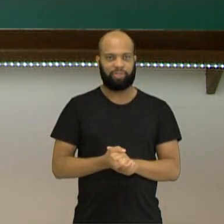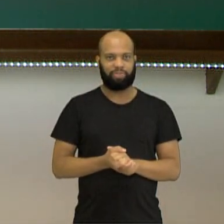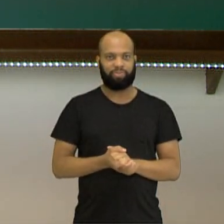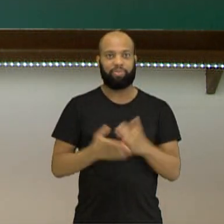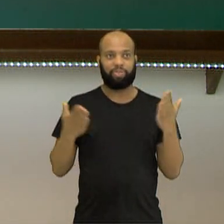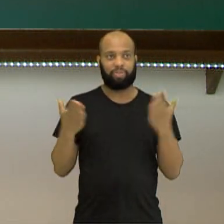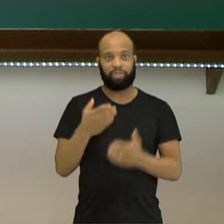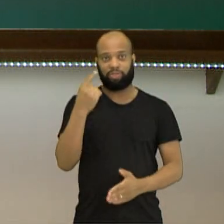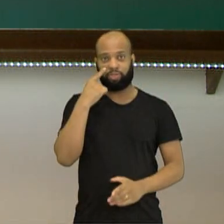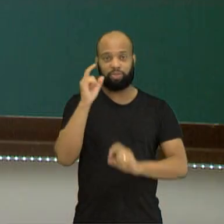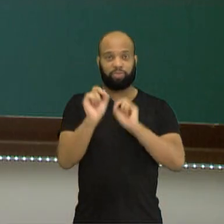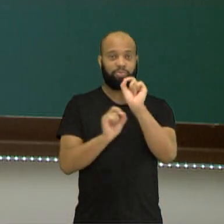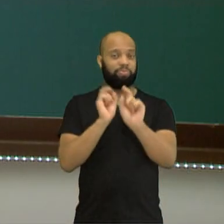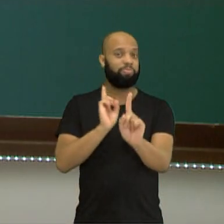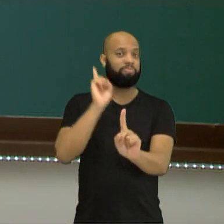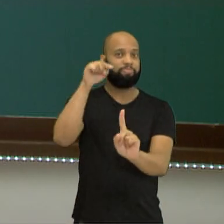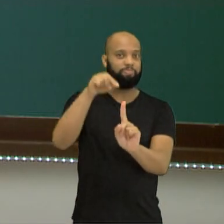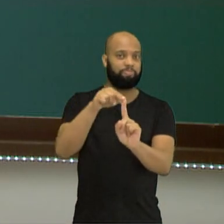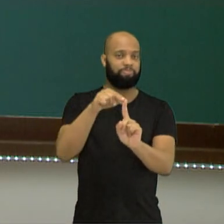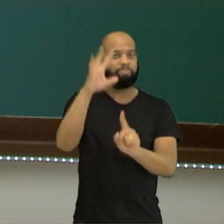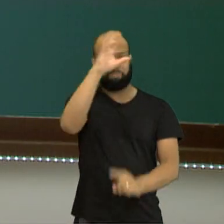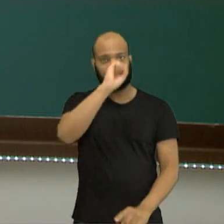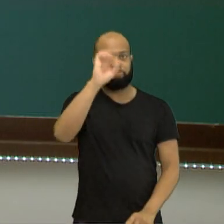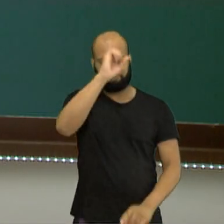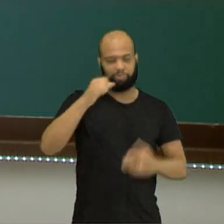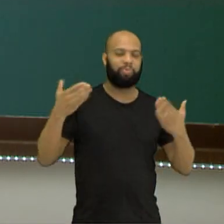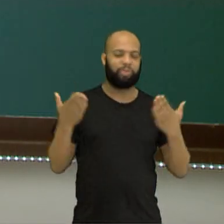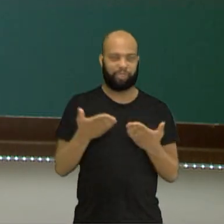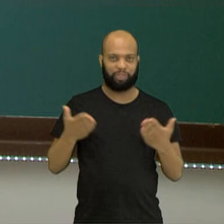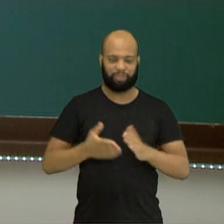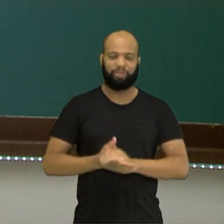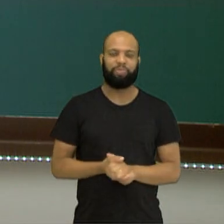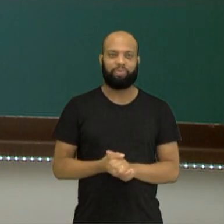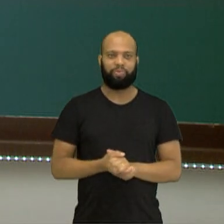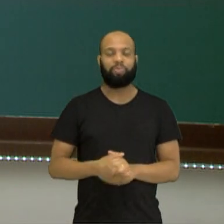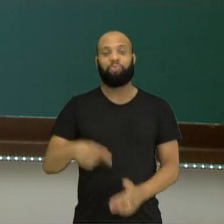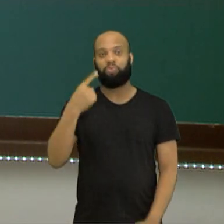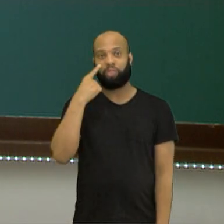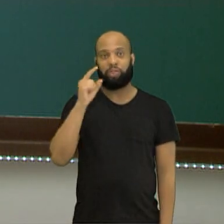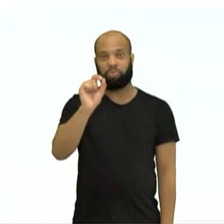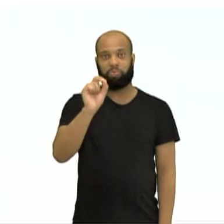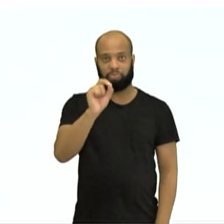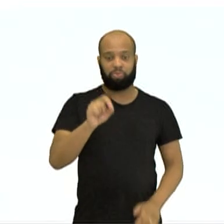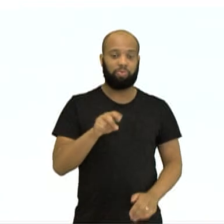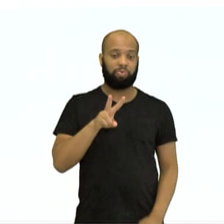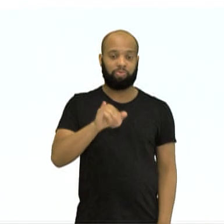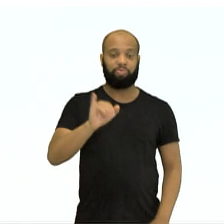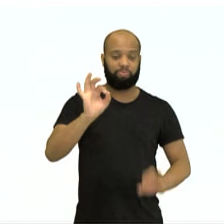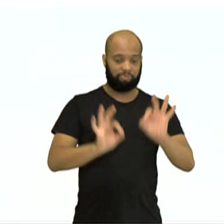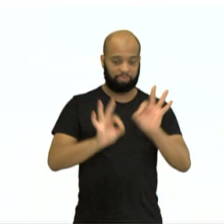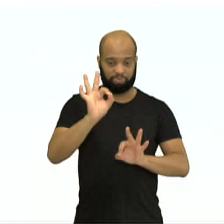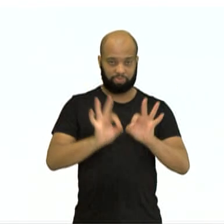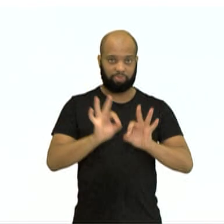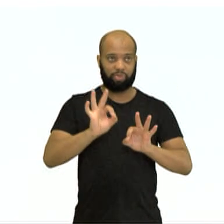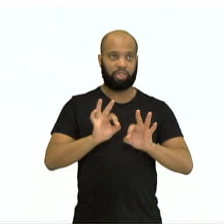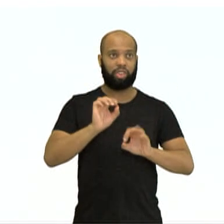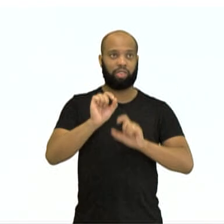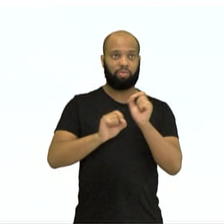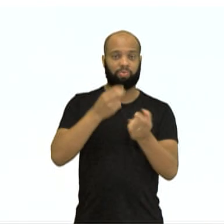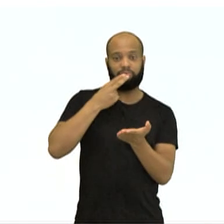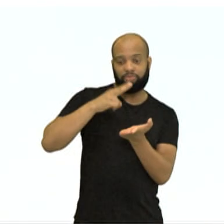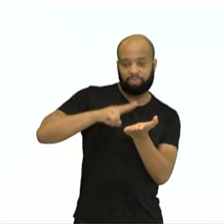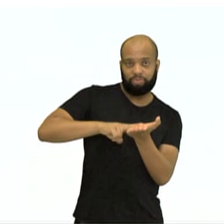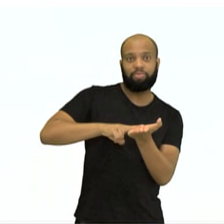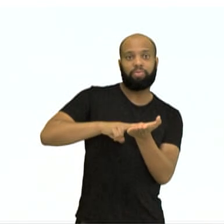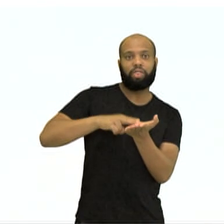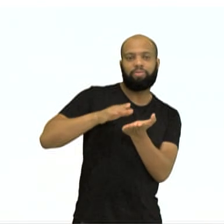Vamos ver os nossos objetivos da aula de hoje? Vamos lá? Olha lá quais são. Planejar e produzir carta do leitor